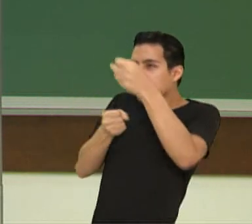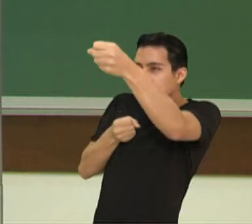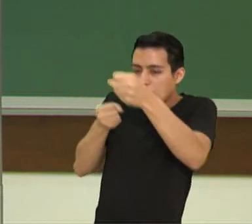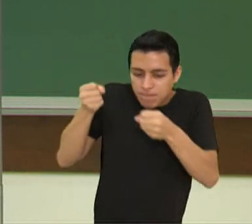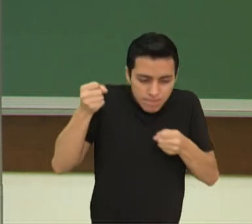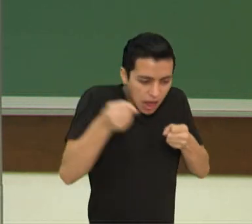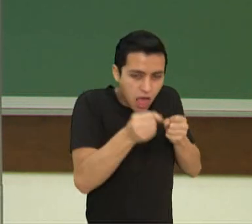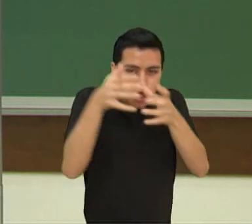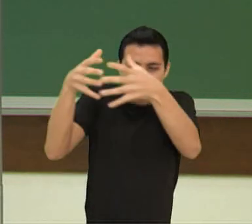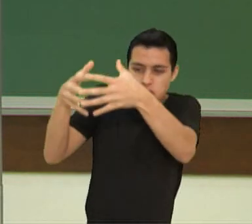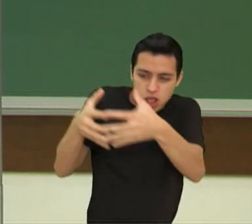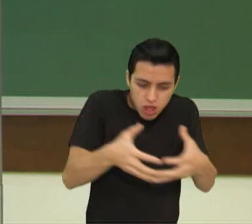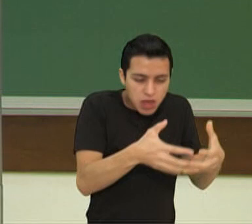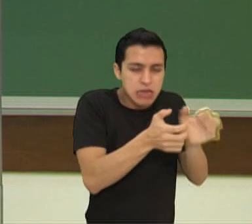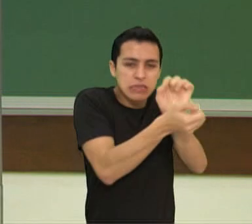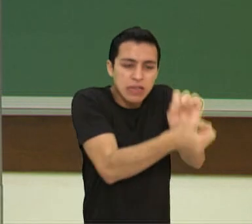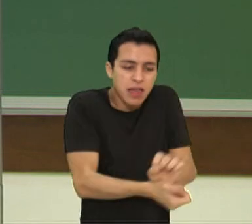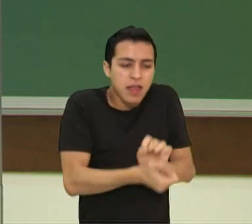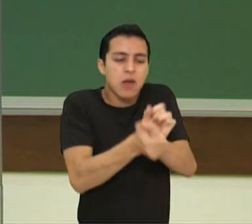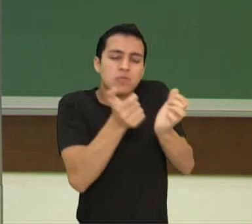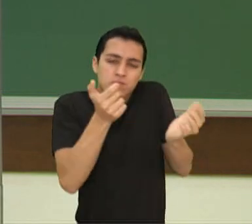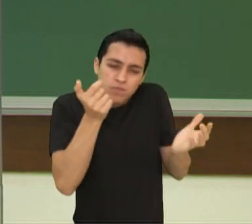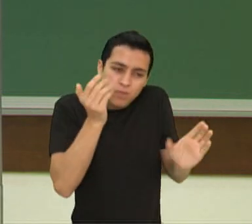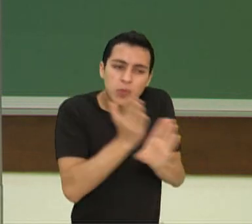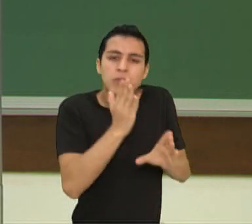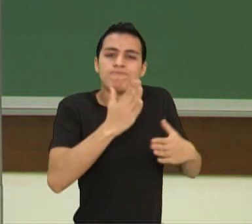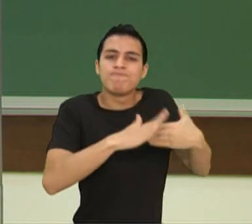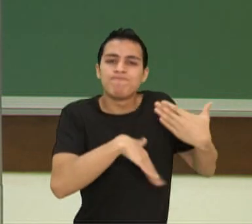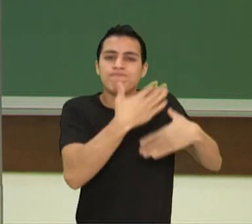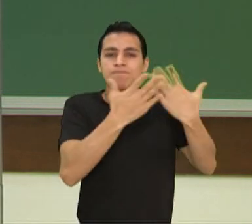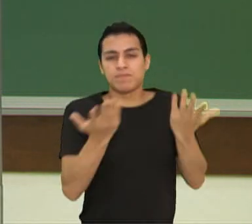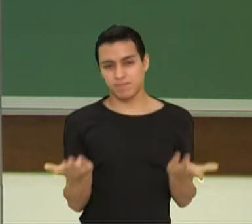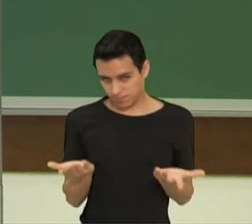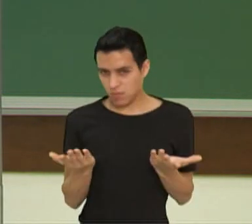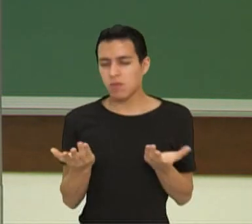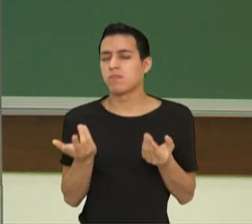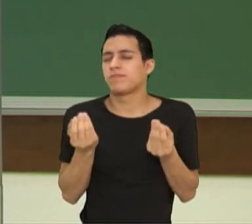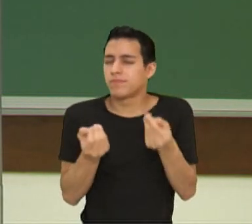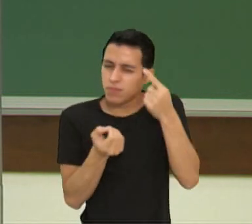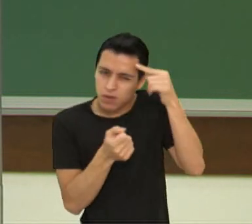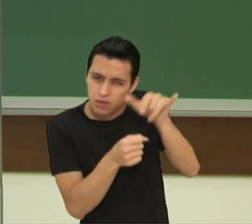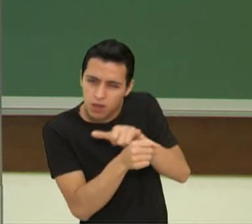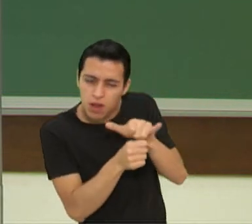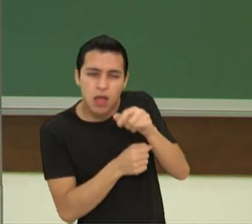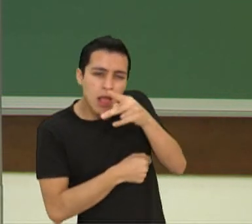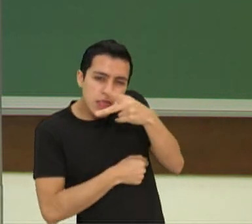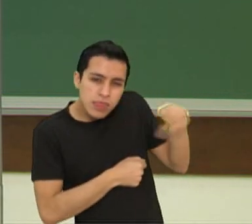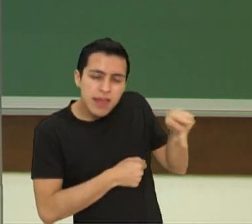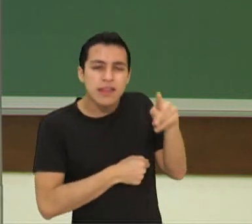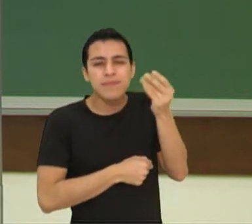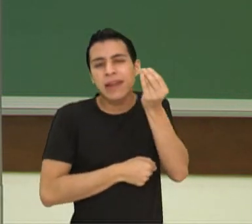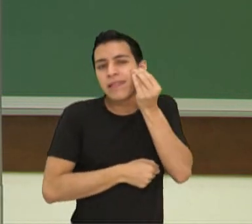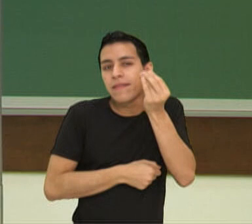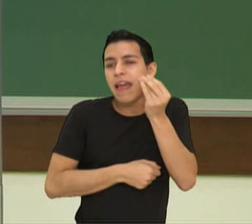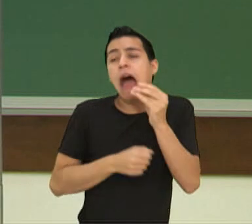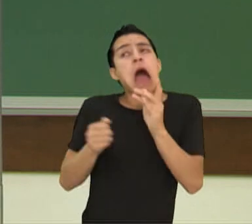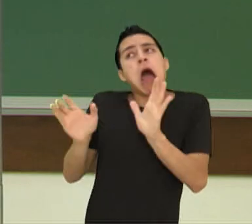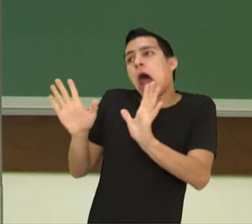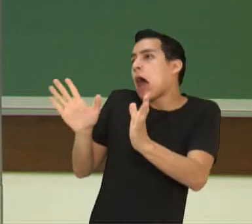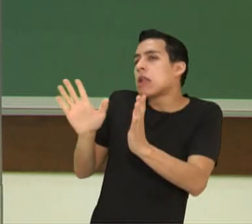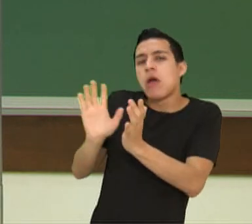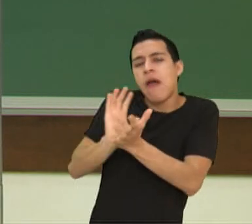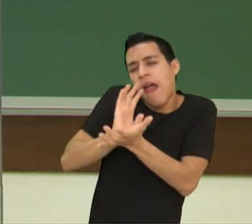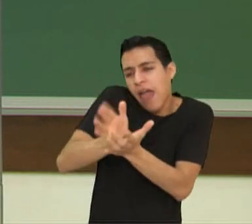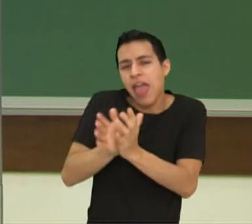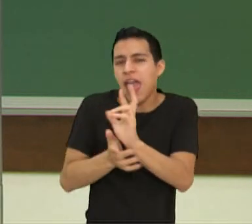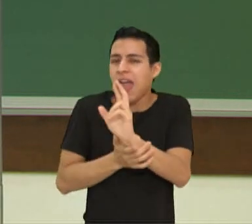essa escravidão, né? E o que as pessoas não usam para justificar o racismo, né? Mas,